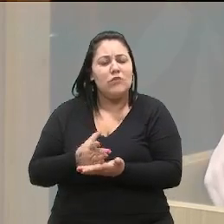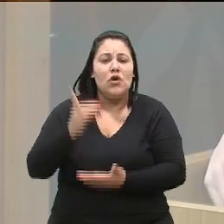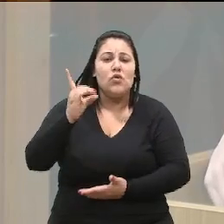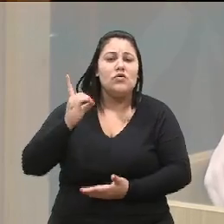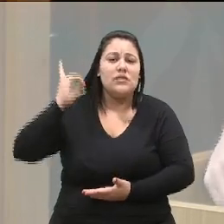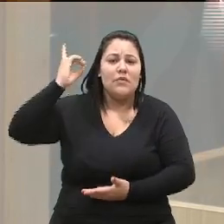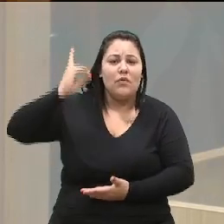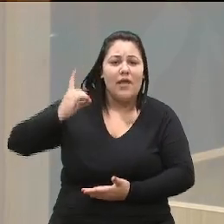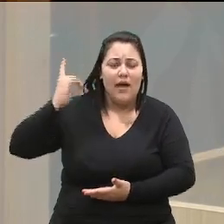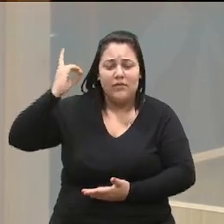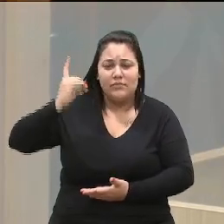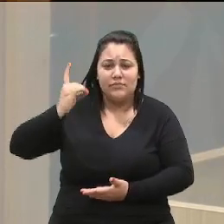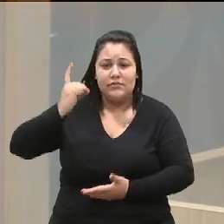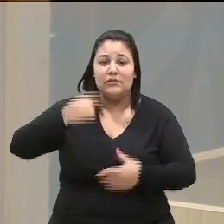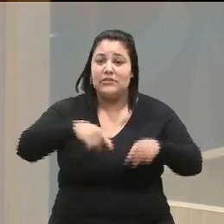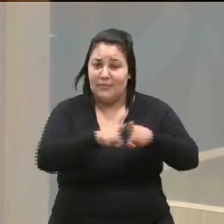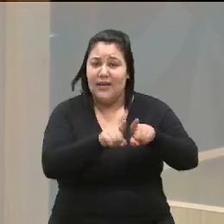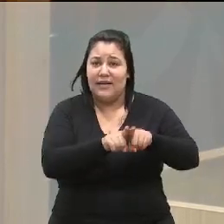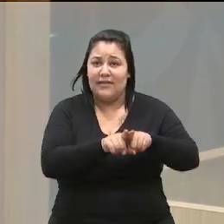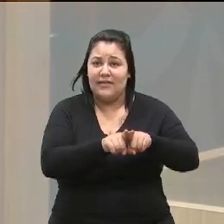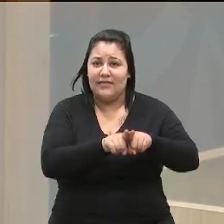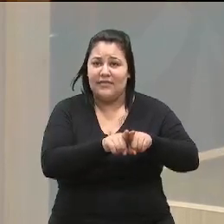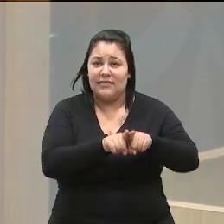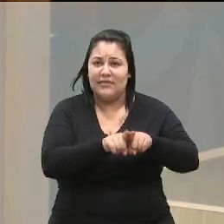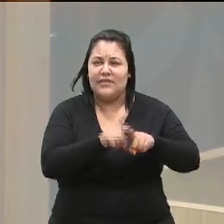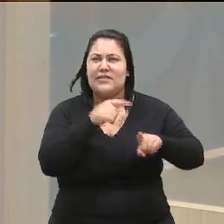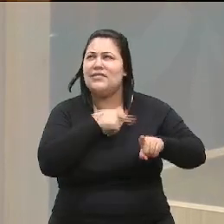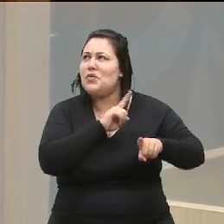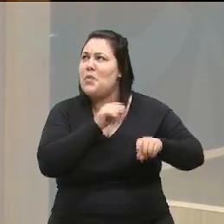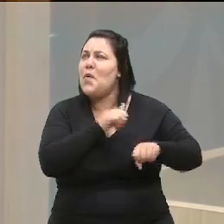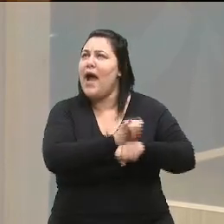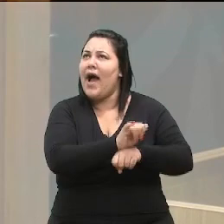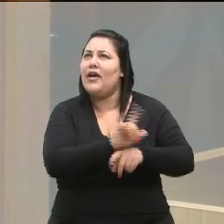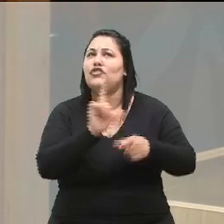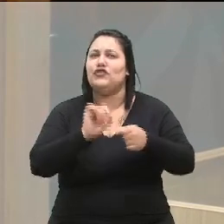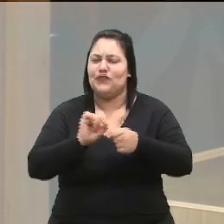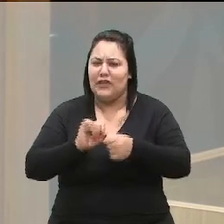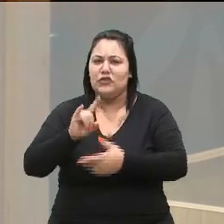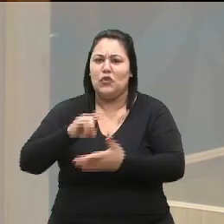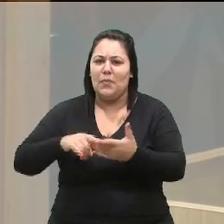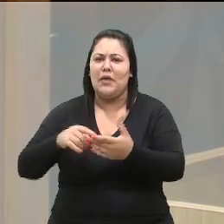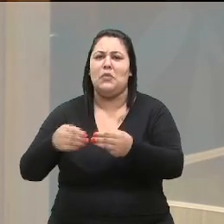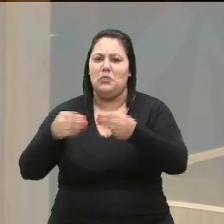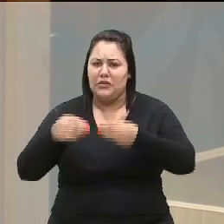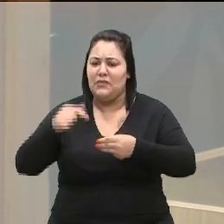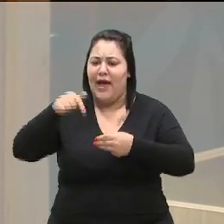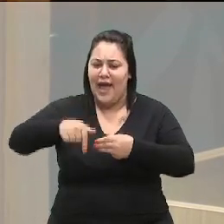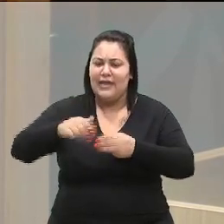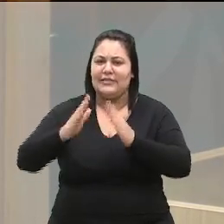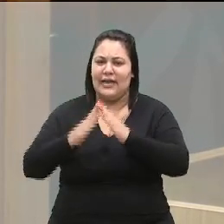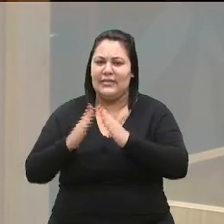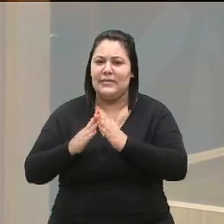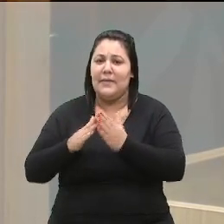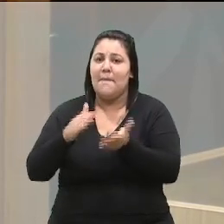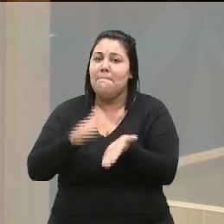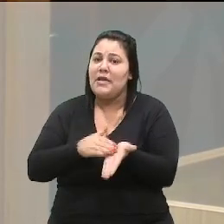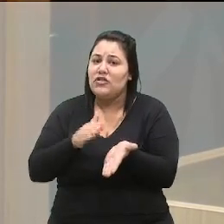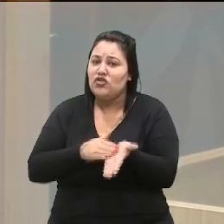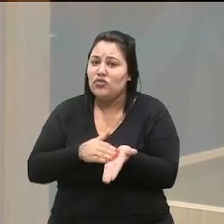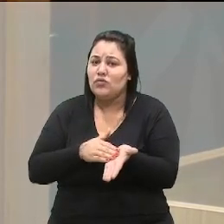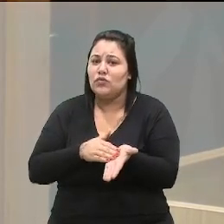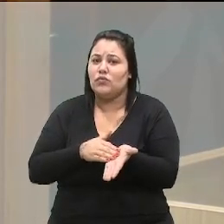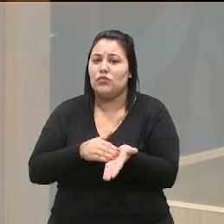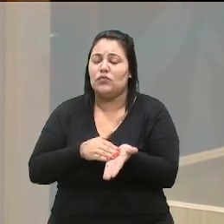deputados inclusive Salvo engano fizemos uma Moção dessa casa pressionando a Assembleia Legislativa para não